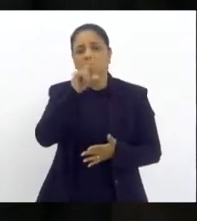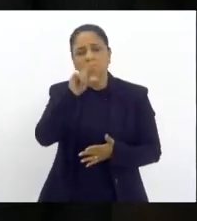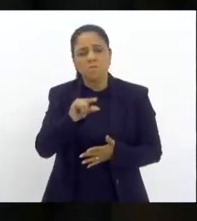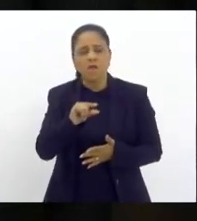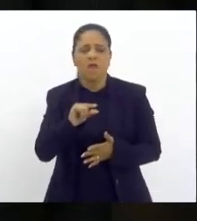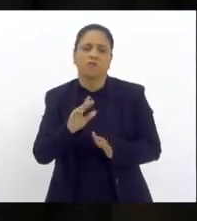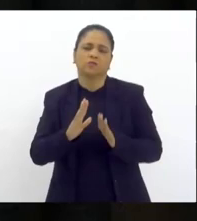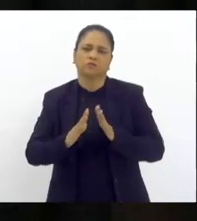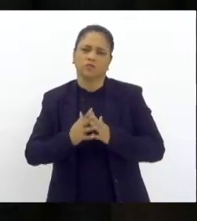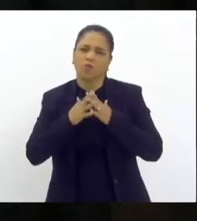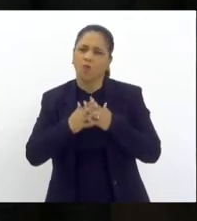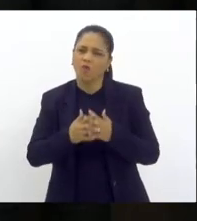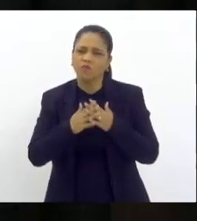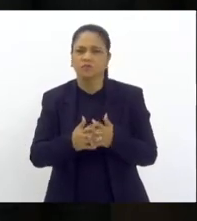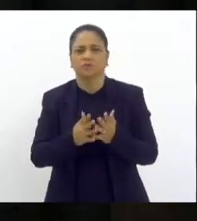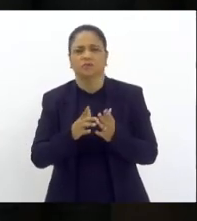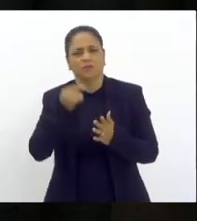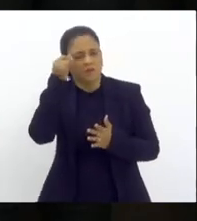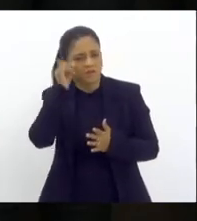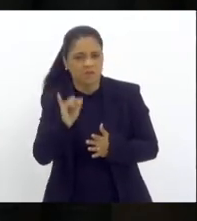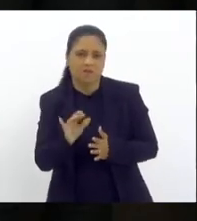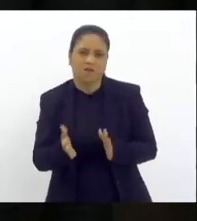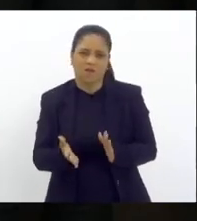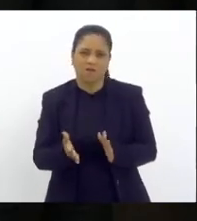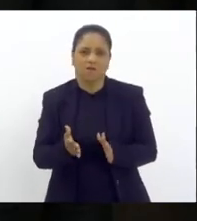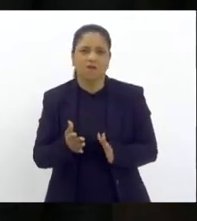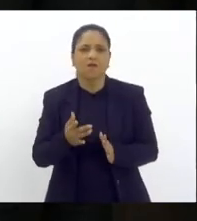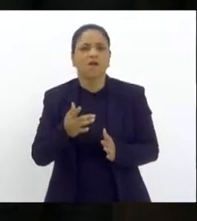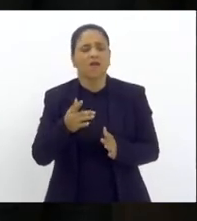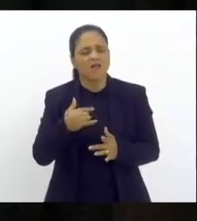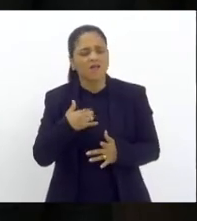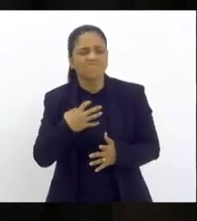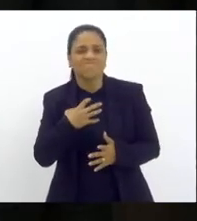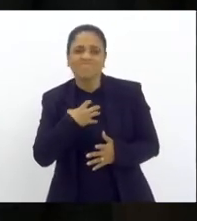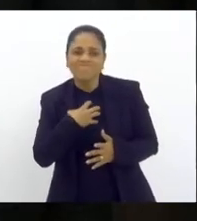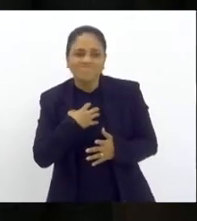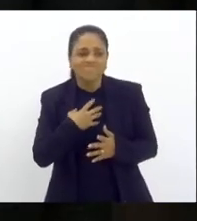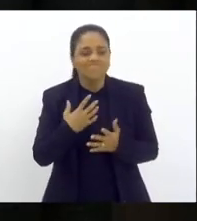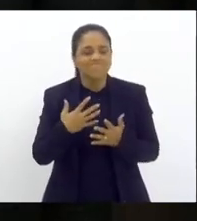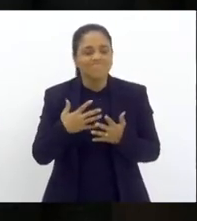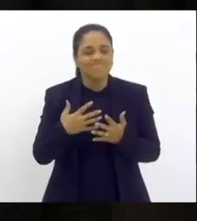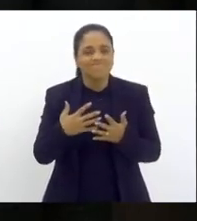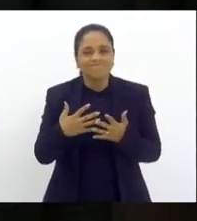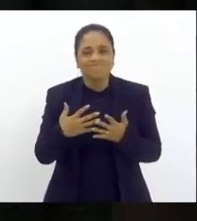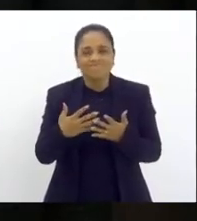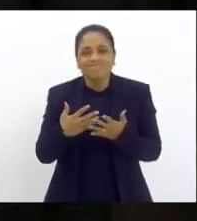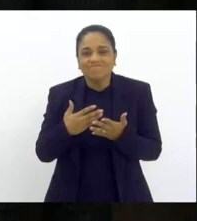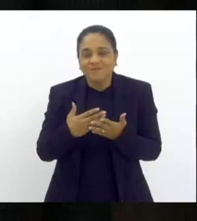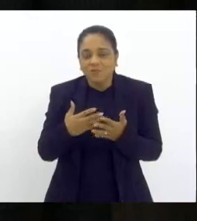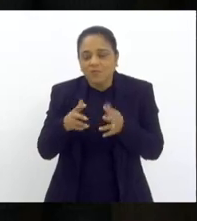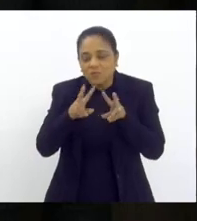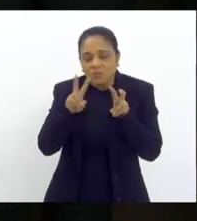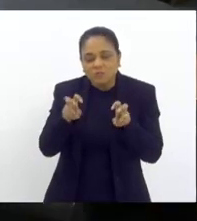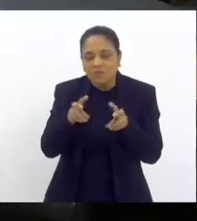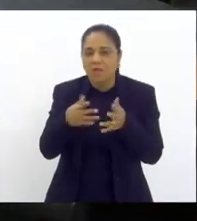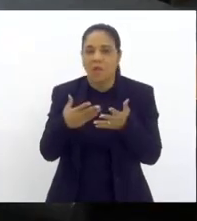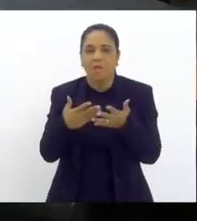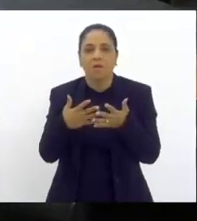parte possível, mas realmente são situações de embaraçosas demais e que, infelizmente, eu tenho que vir aqui expor.